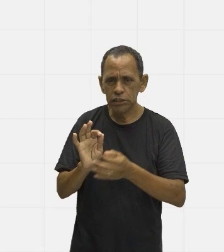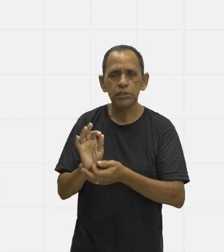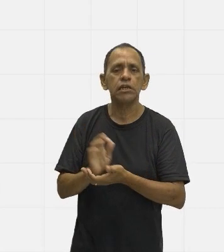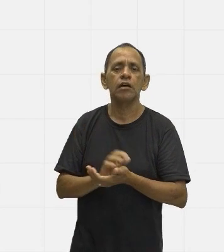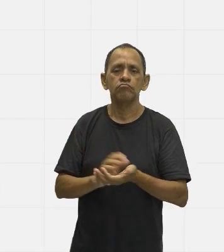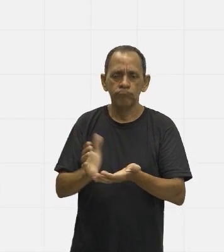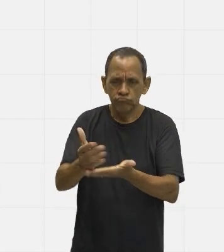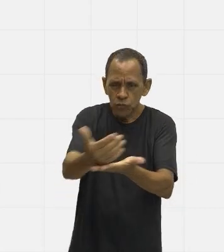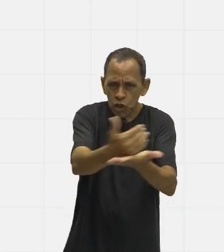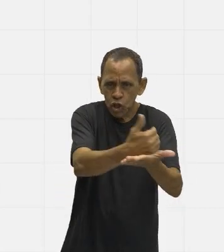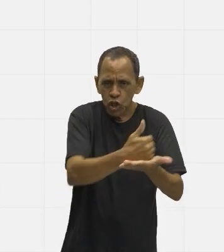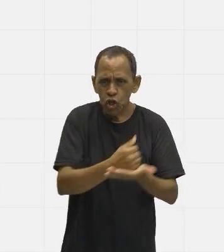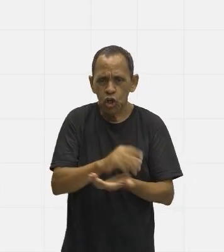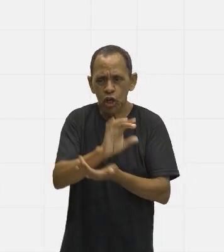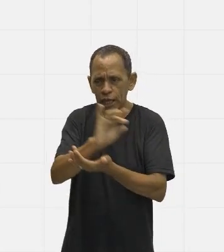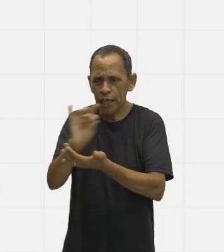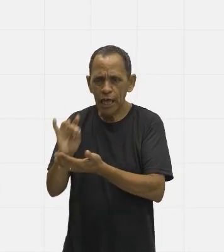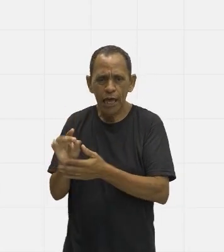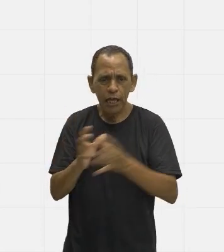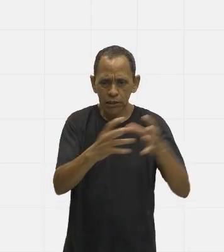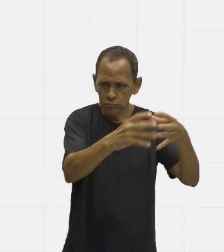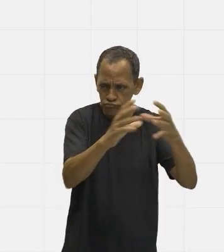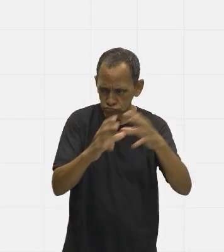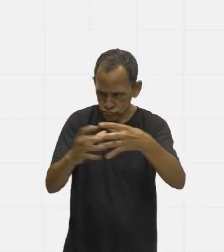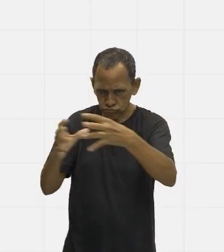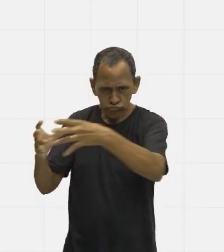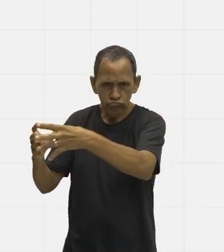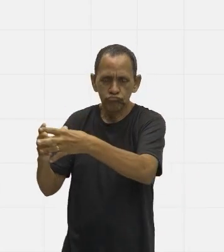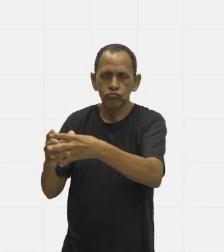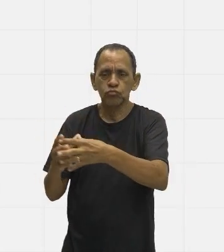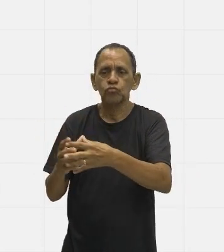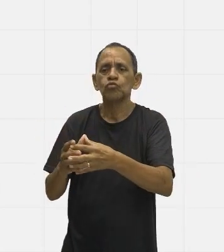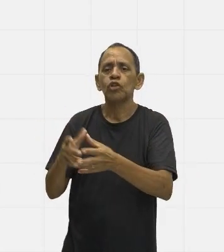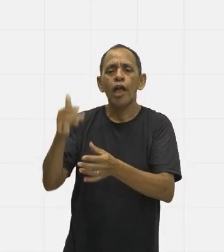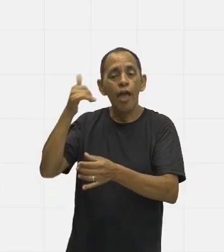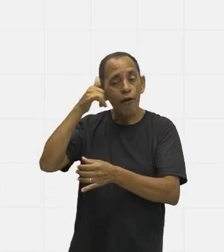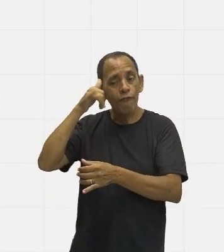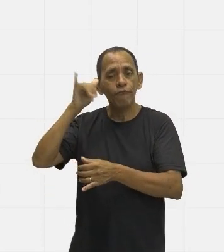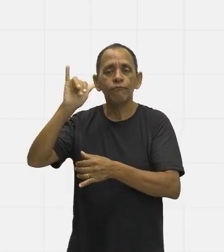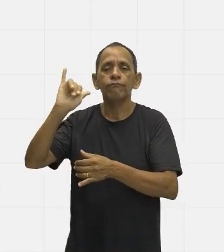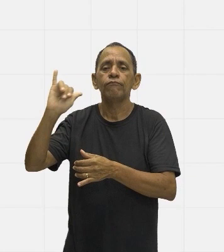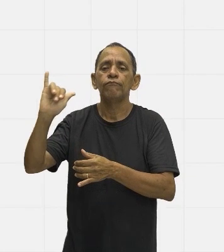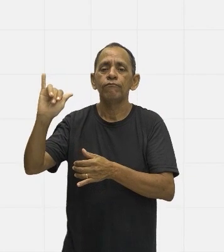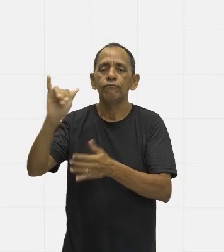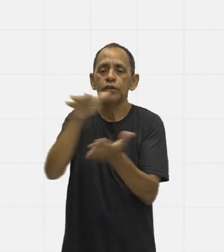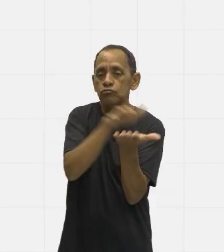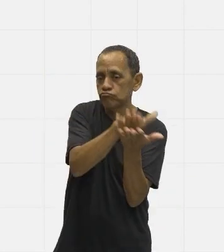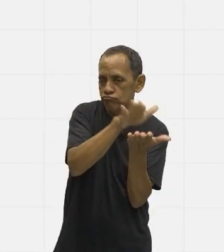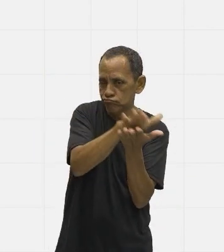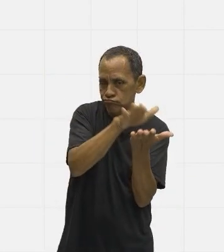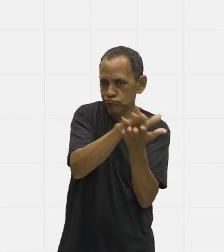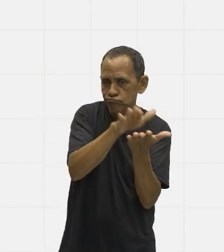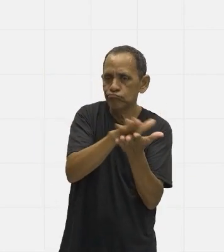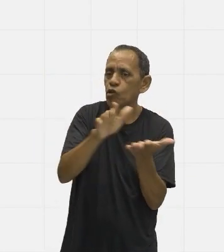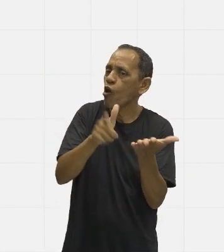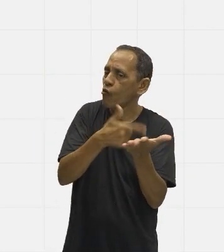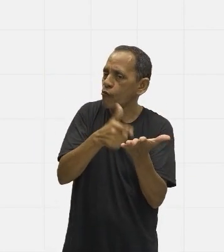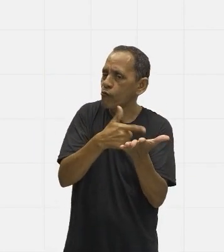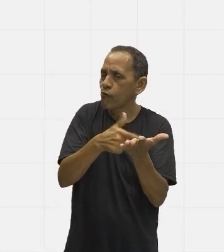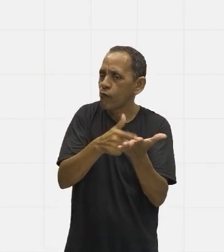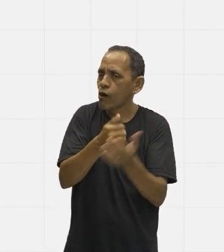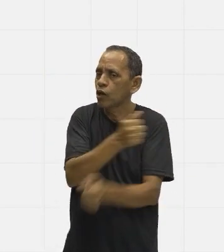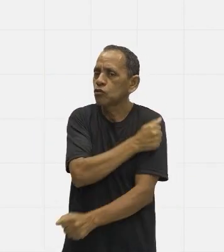cada bloco. Evite imprimir o caderno do simulado dos alunos, pois temos uma quantidade extensa de questões